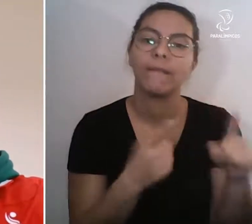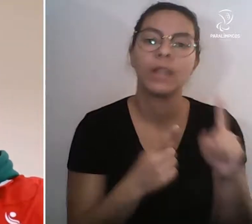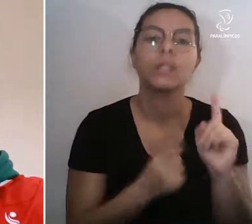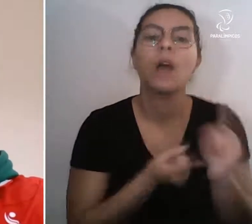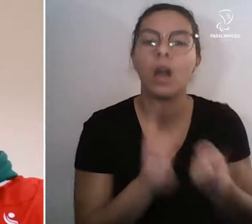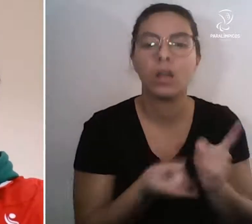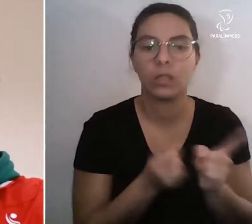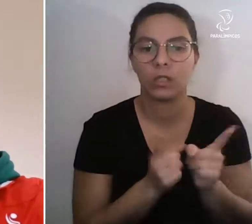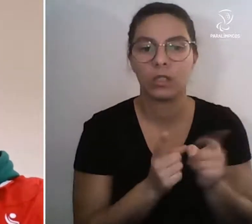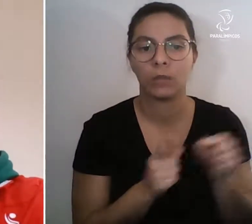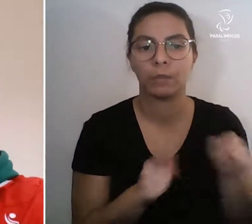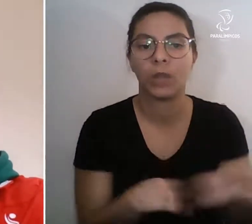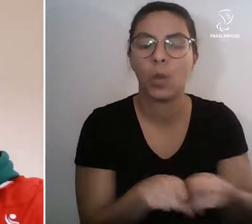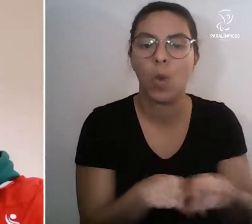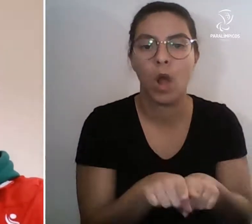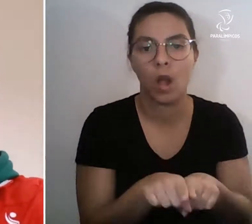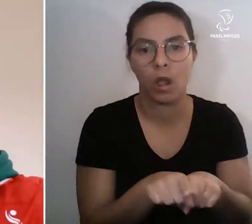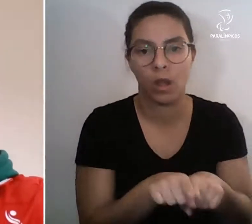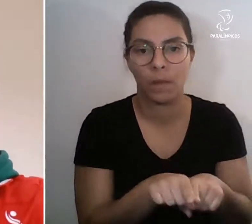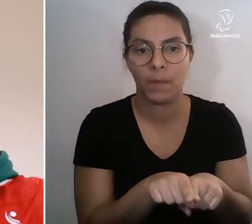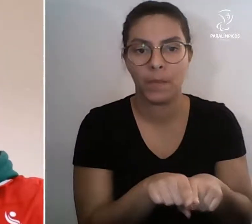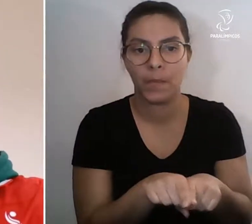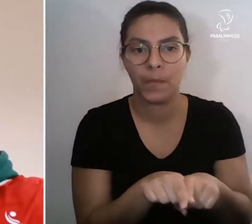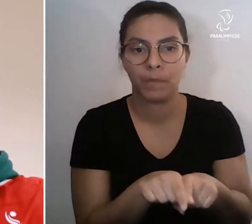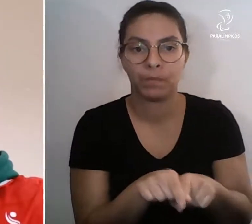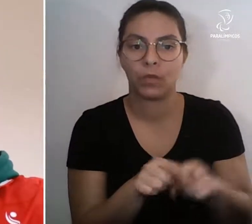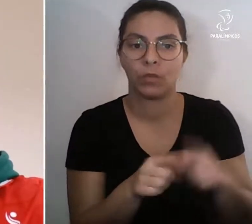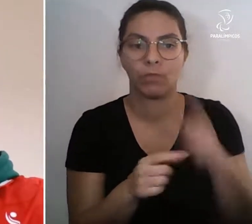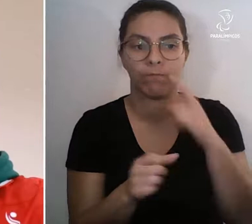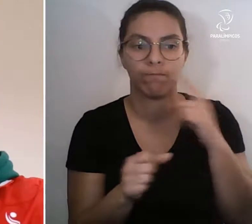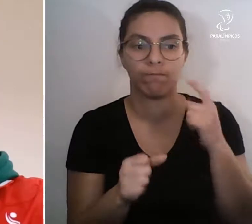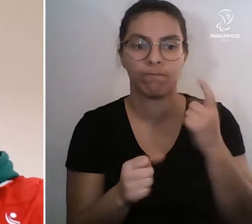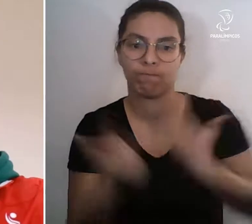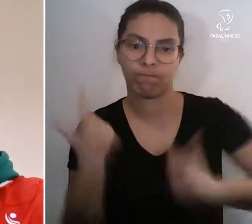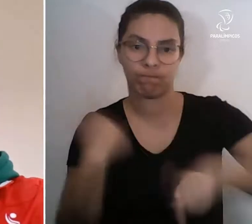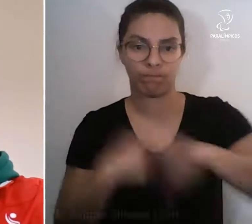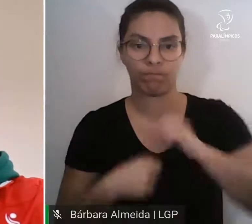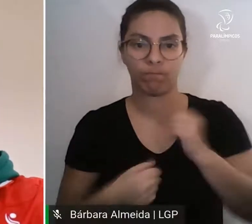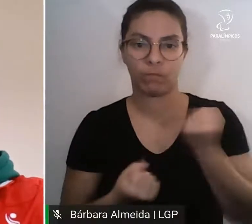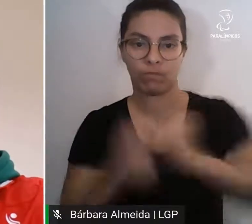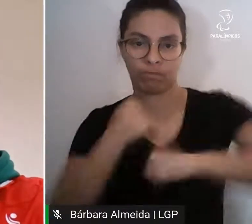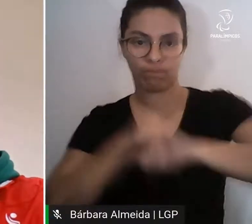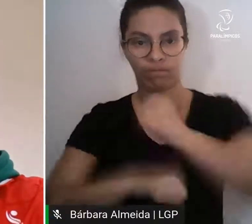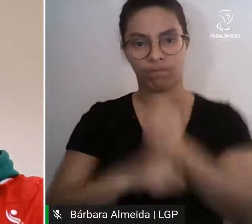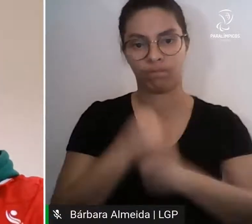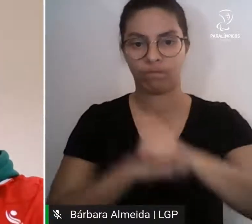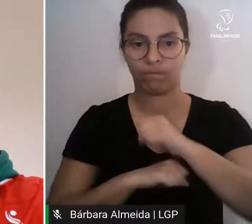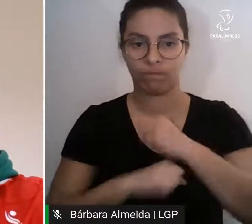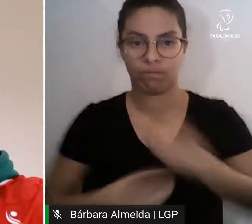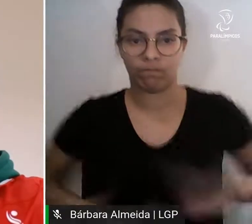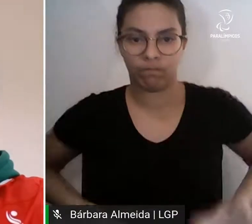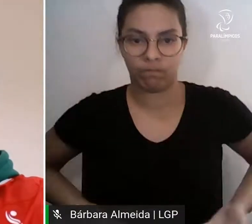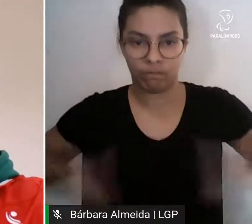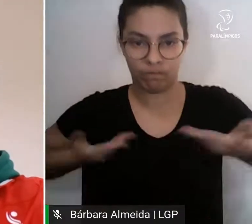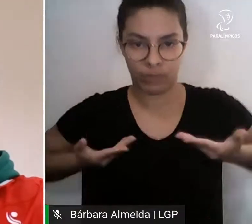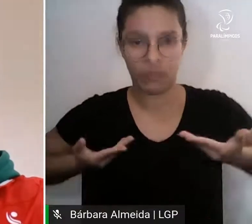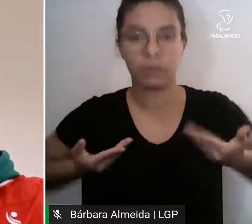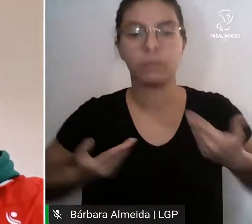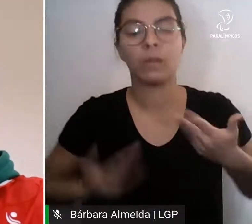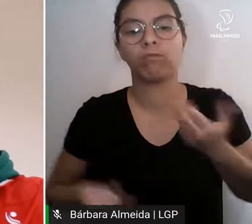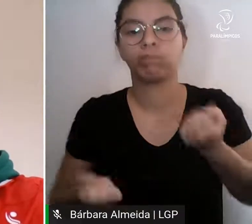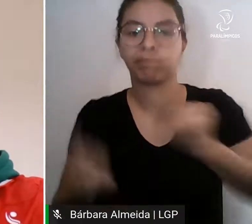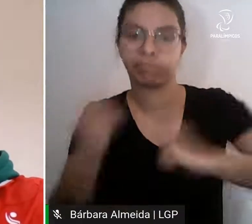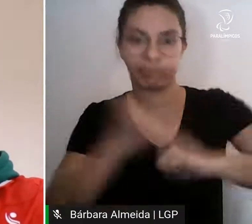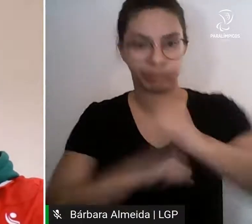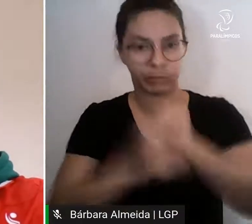centra-se principalmente ao nível da função que os atletas têm em termos de tronco, porque no caso da nossa